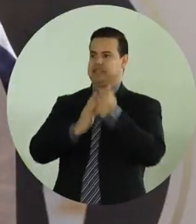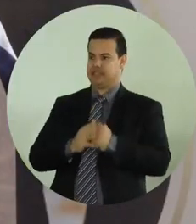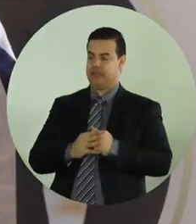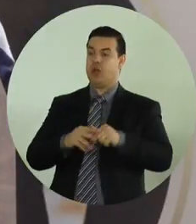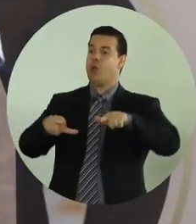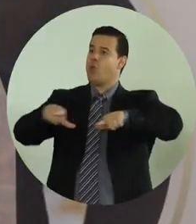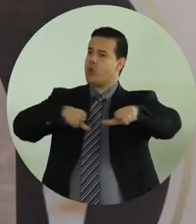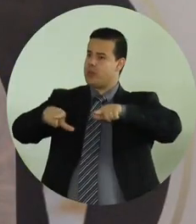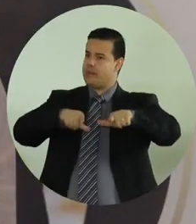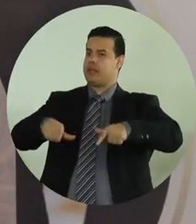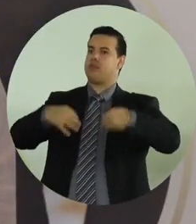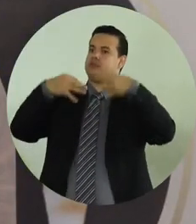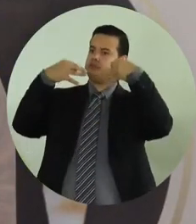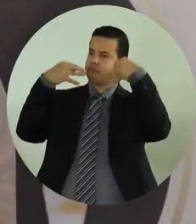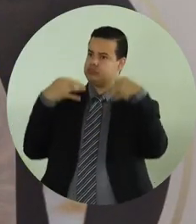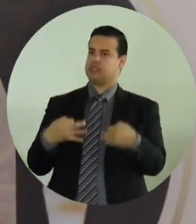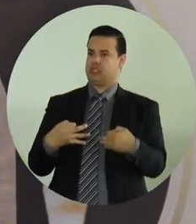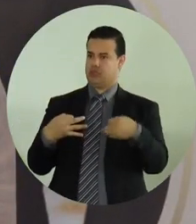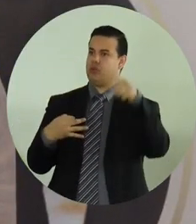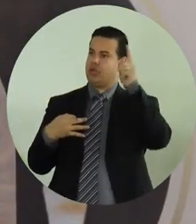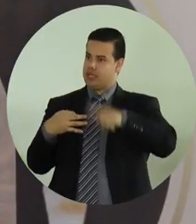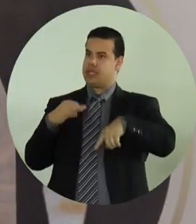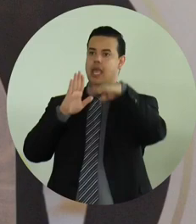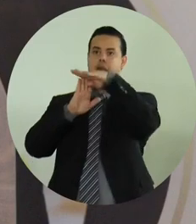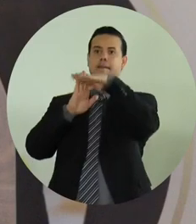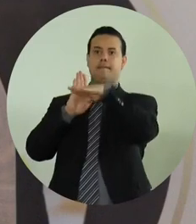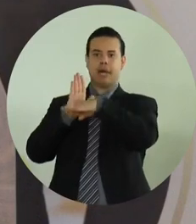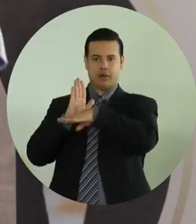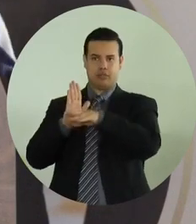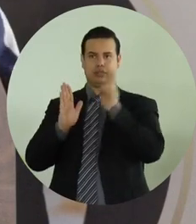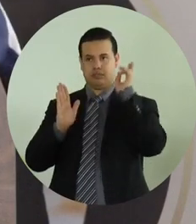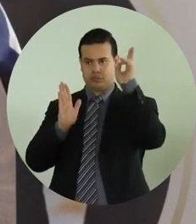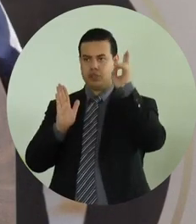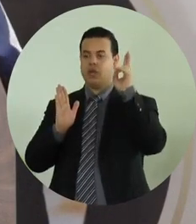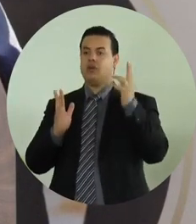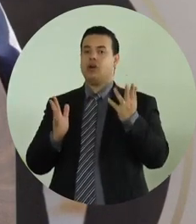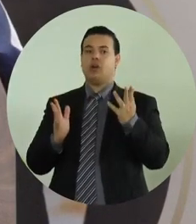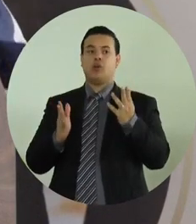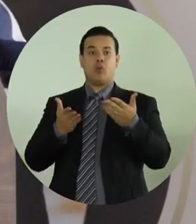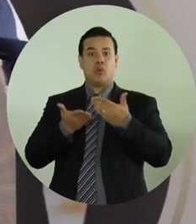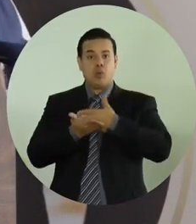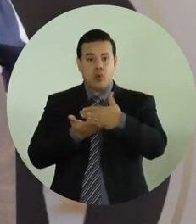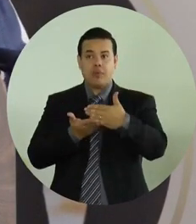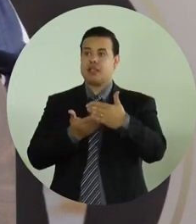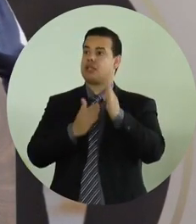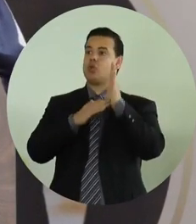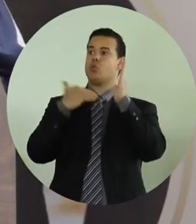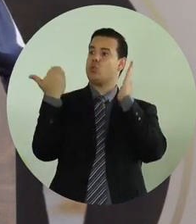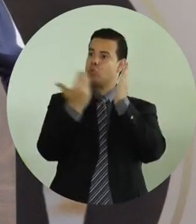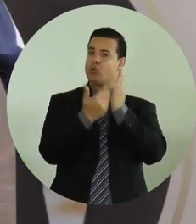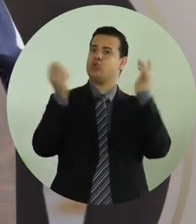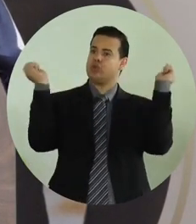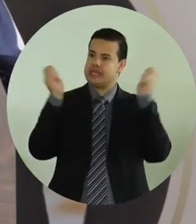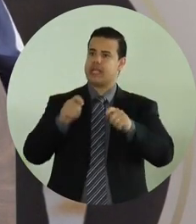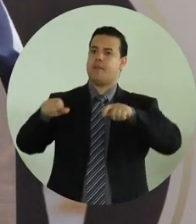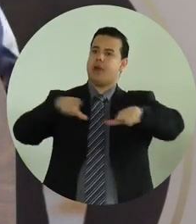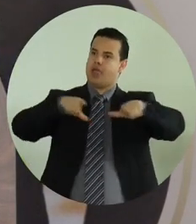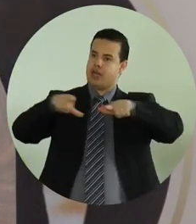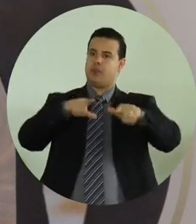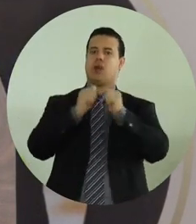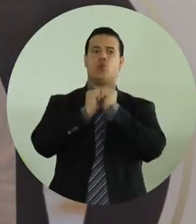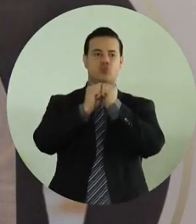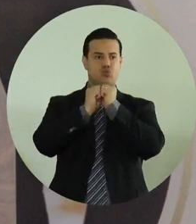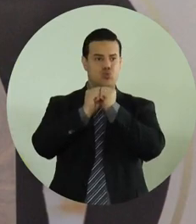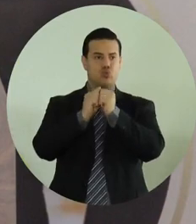emprego decente, que é uma das pautas da OIT, ele começa a partir dessa percepção de que todos nós podemos trabalhar juntos.